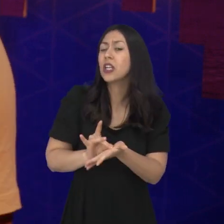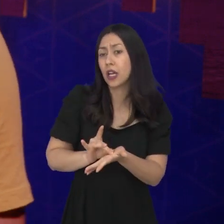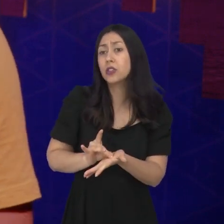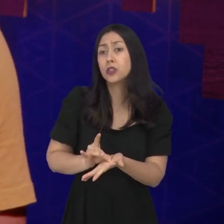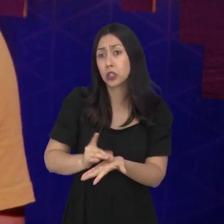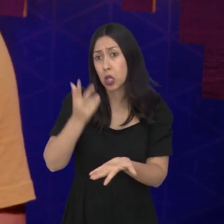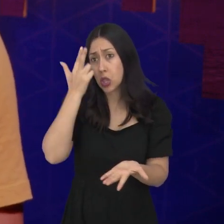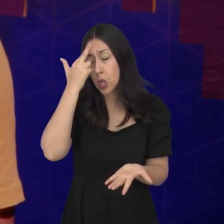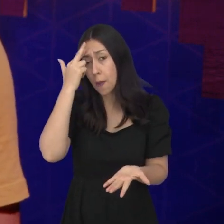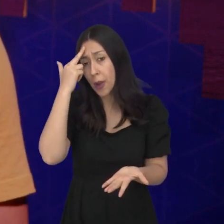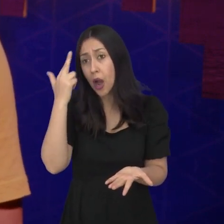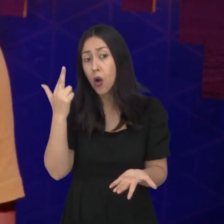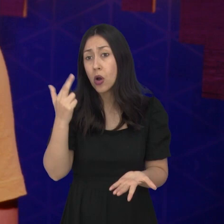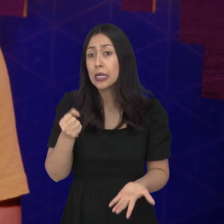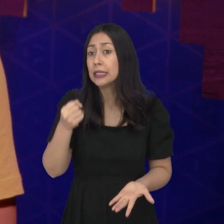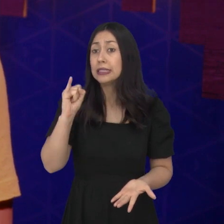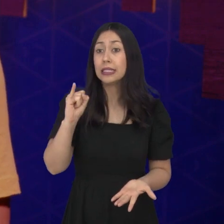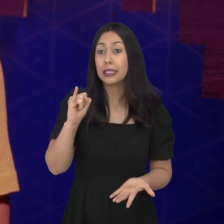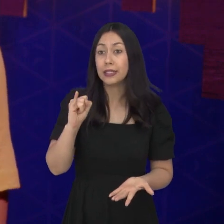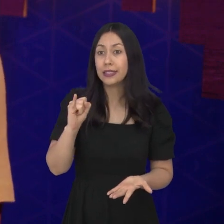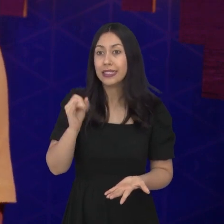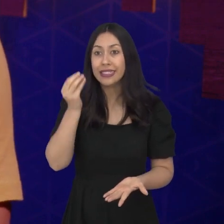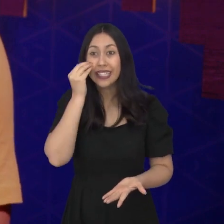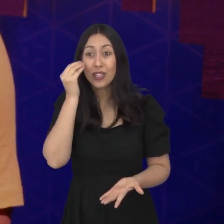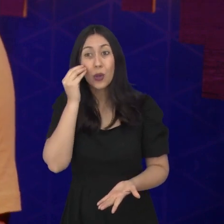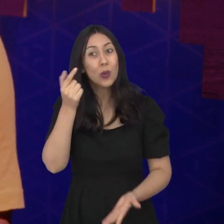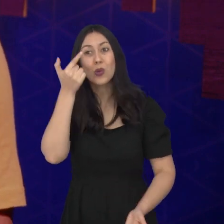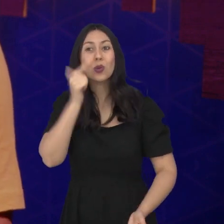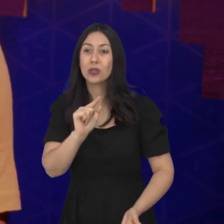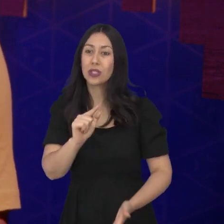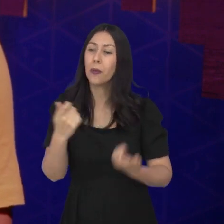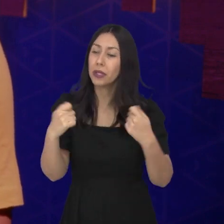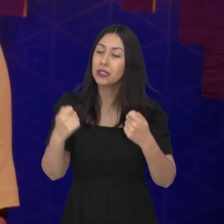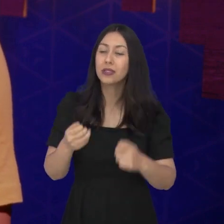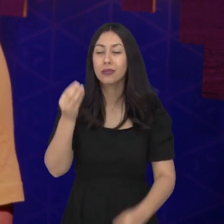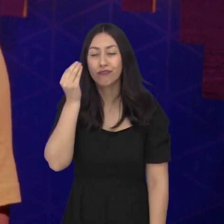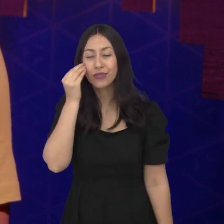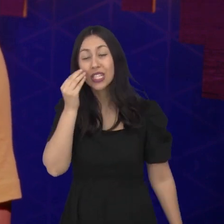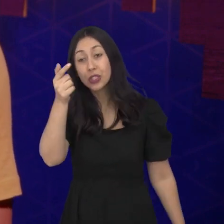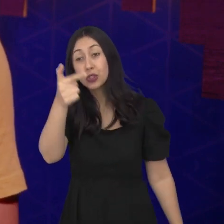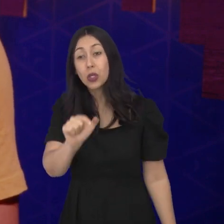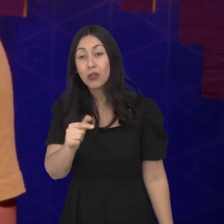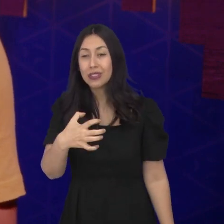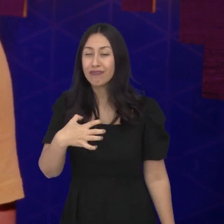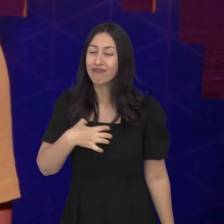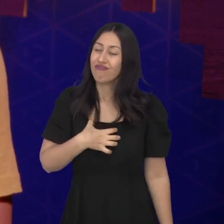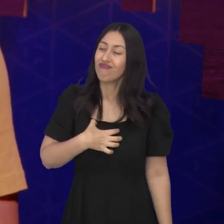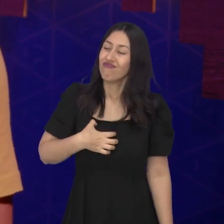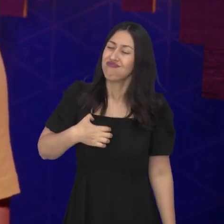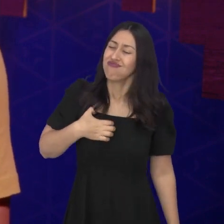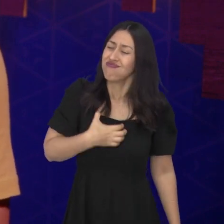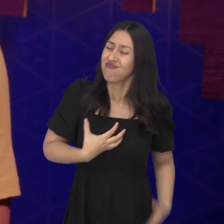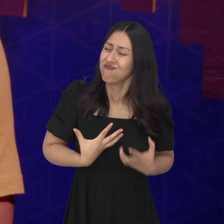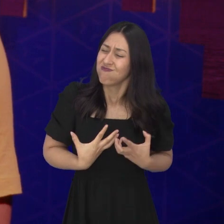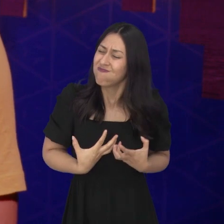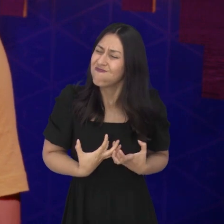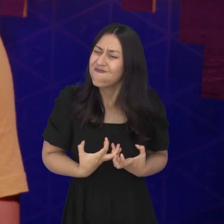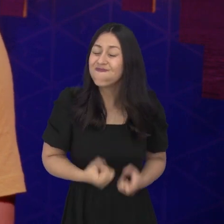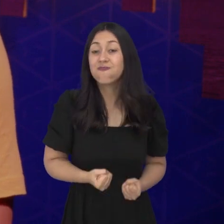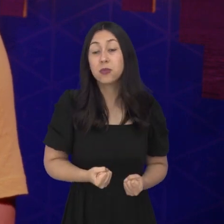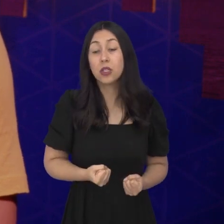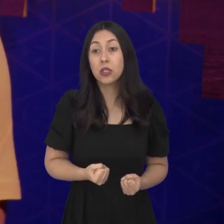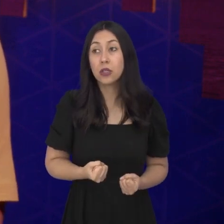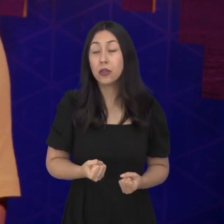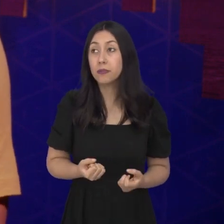angústia, se por acaso você não passa de primeira na faculdade que você quer e tal, né? Você sente esse luto e